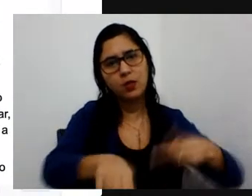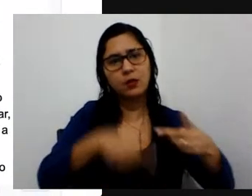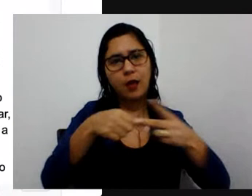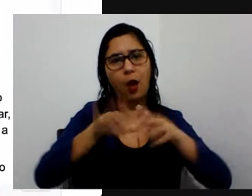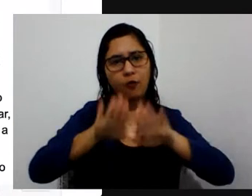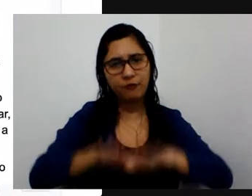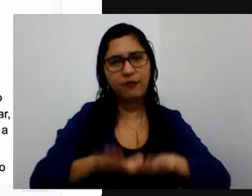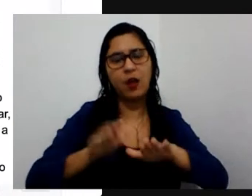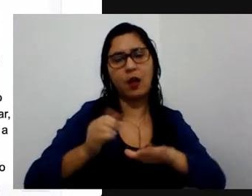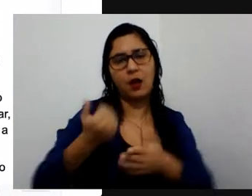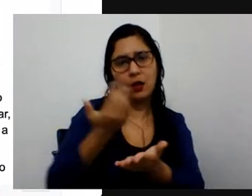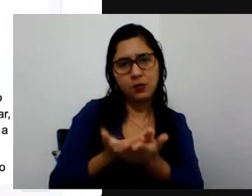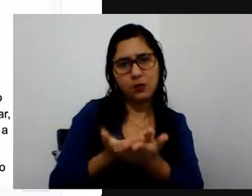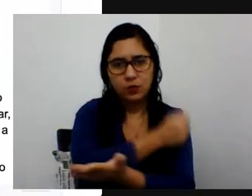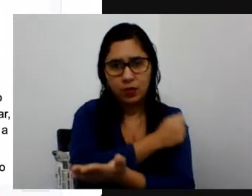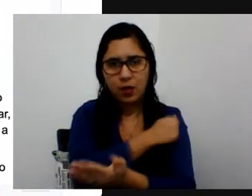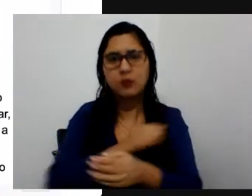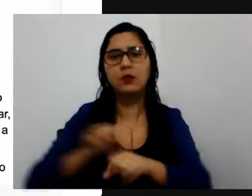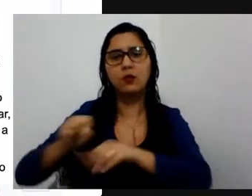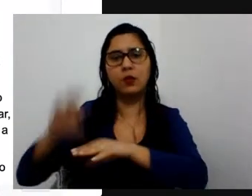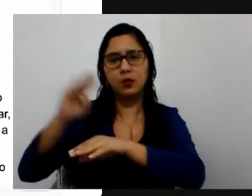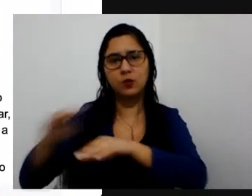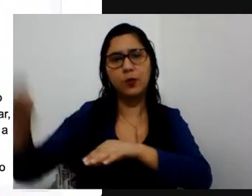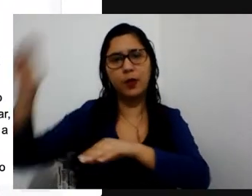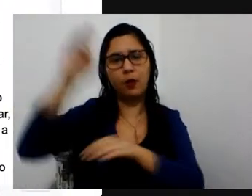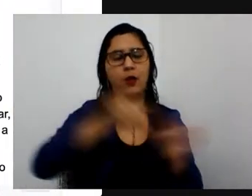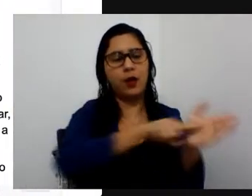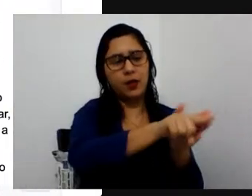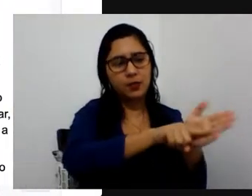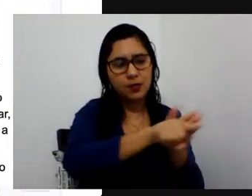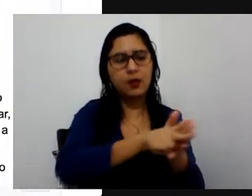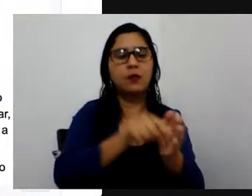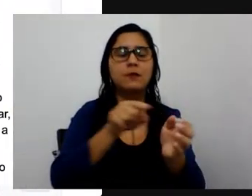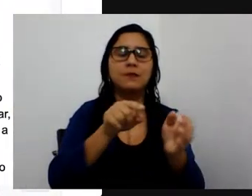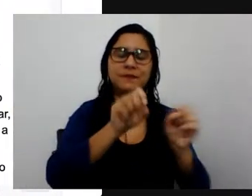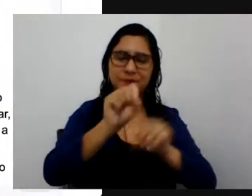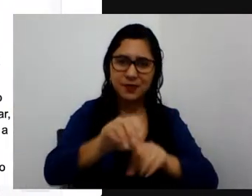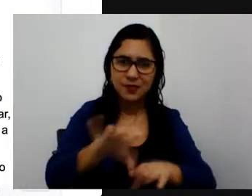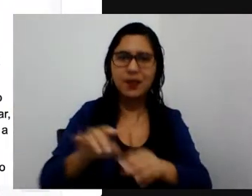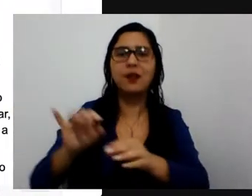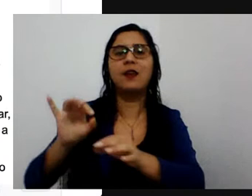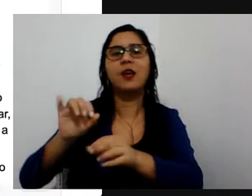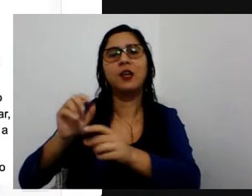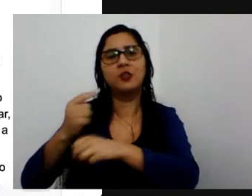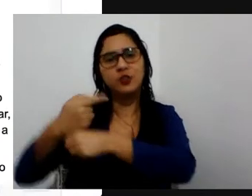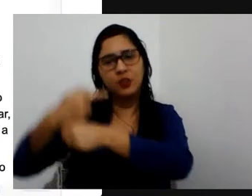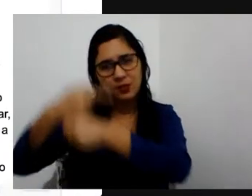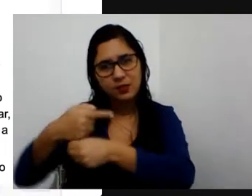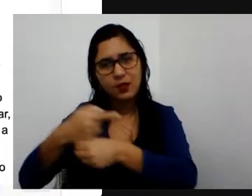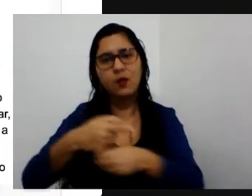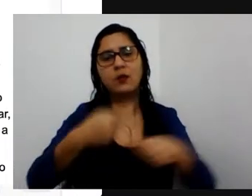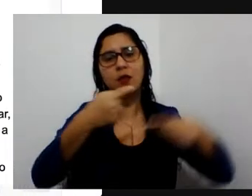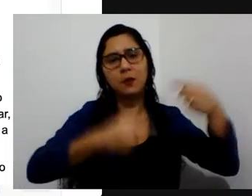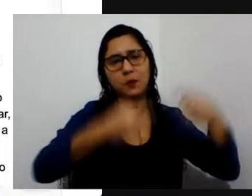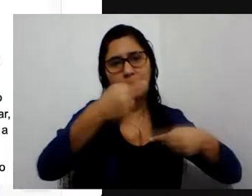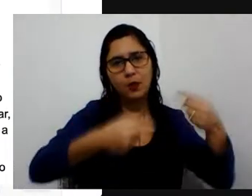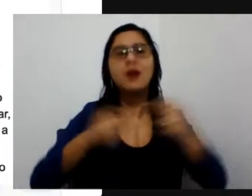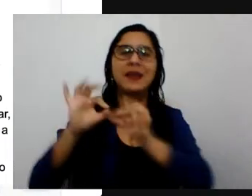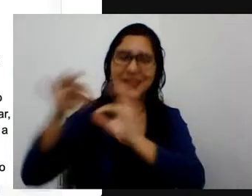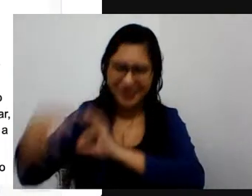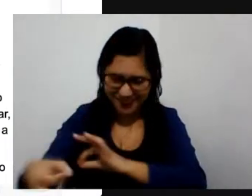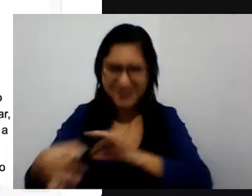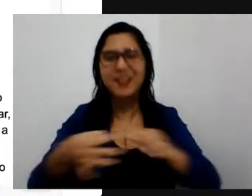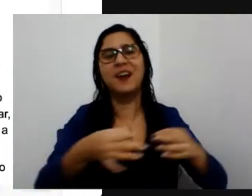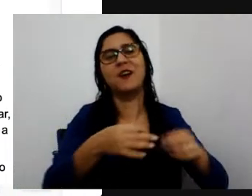estudantil, educação superior, ensino, pesquisa, inovação, extensão, política de gestão institucional, graduação, pós-graduação,